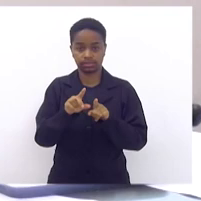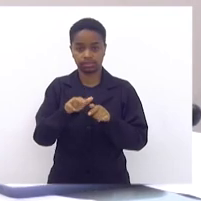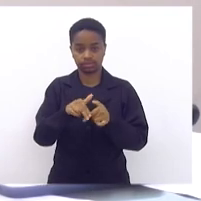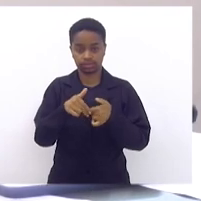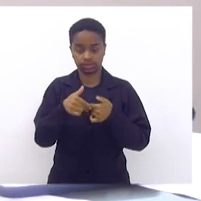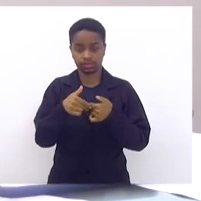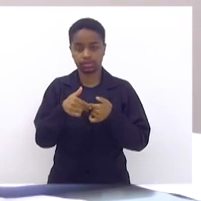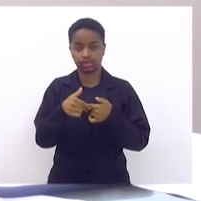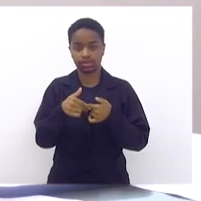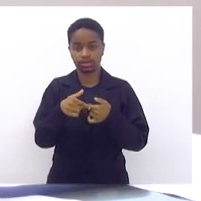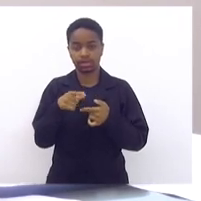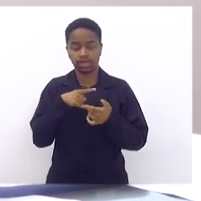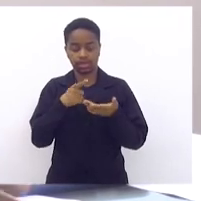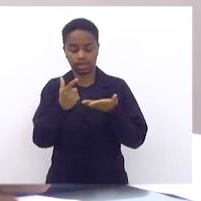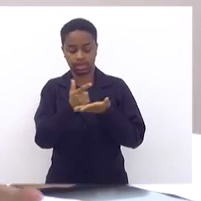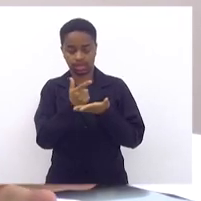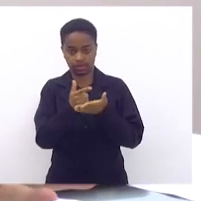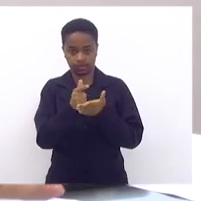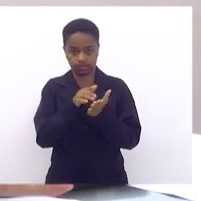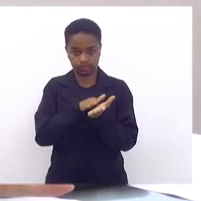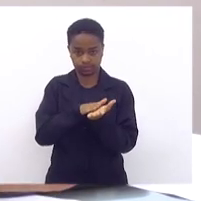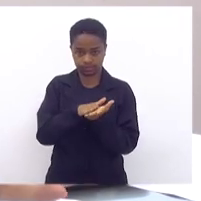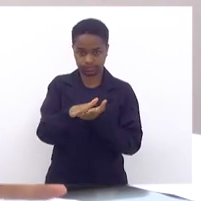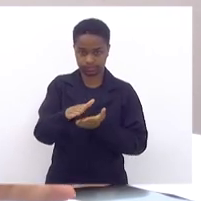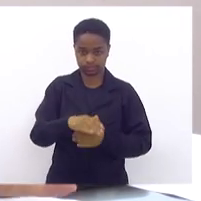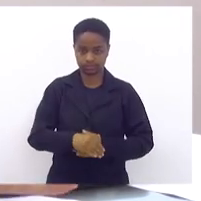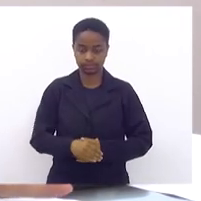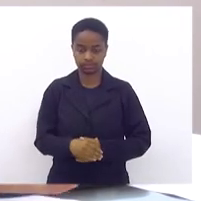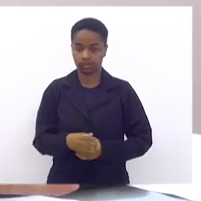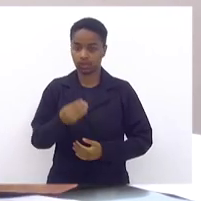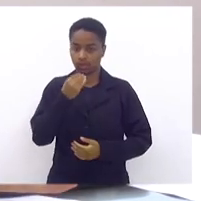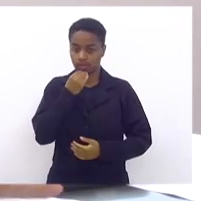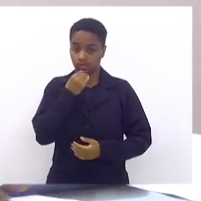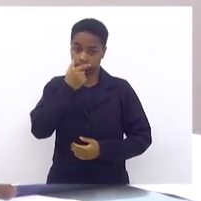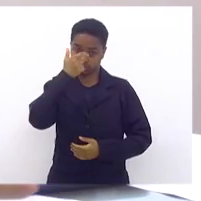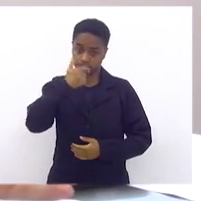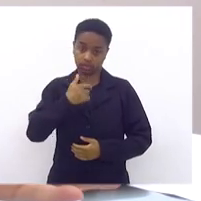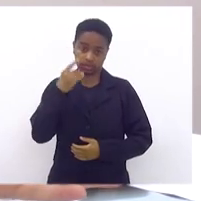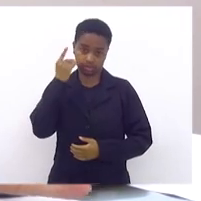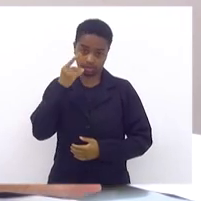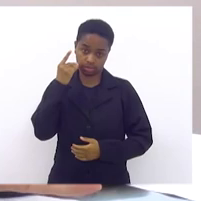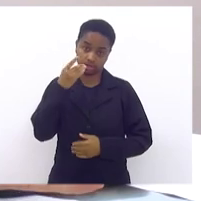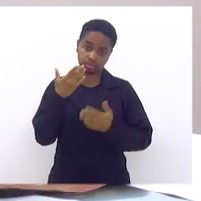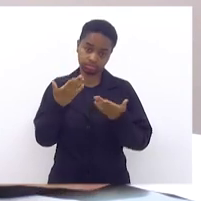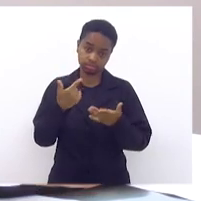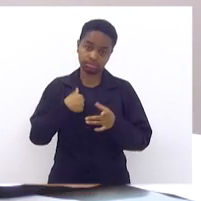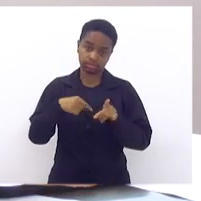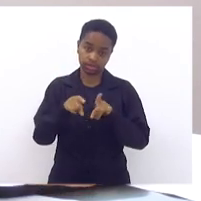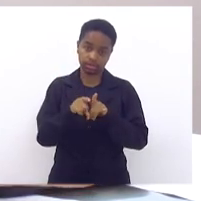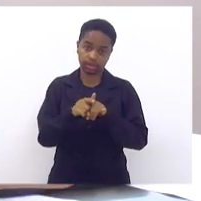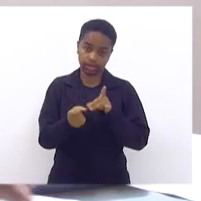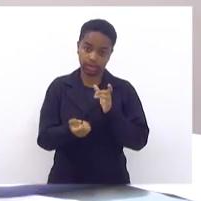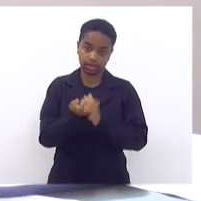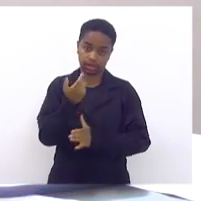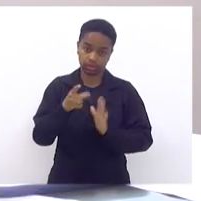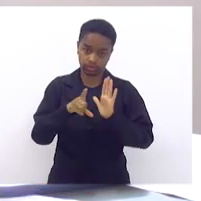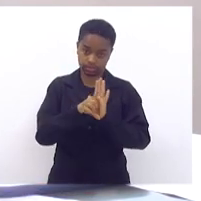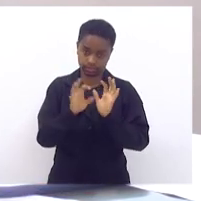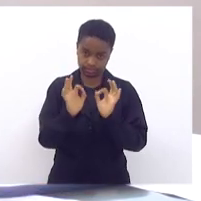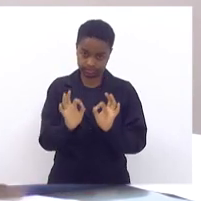recente livro lançado. Claro, se eu sou um deputado, também sou um legislador.